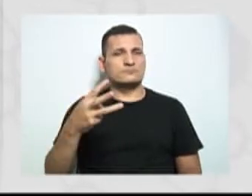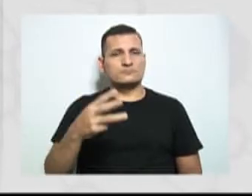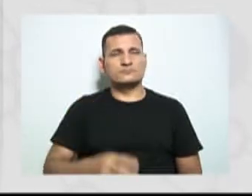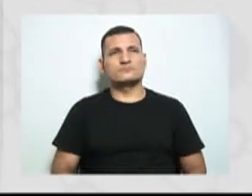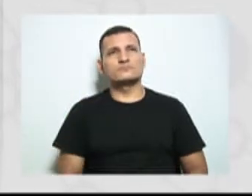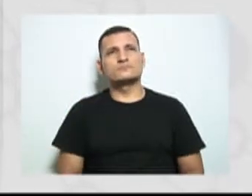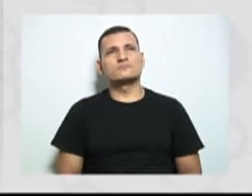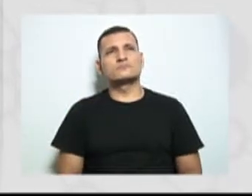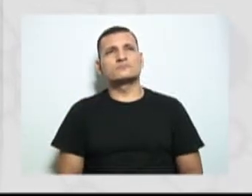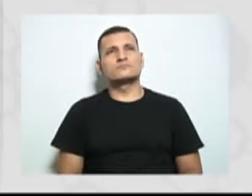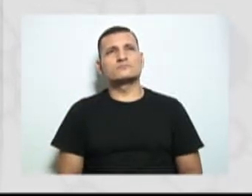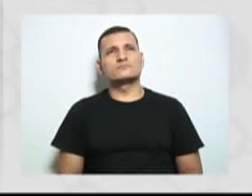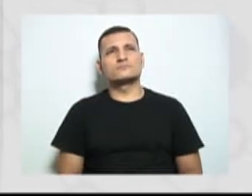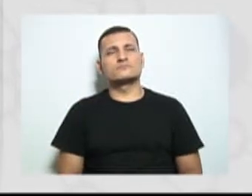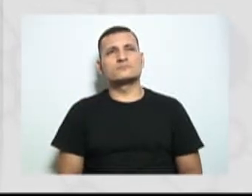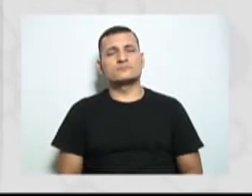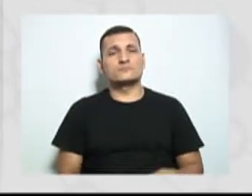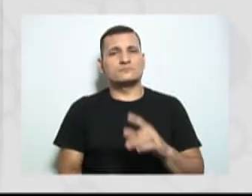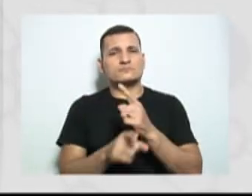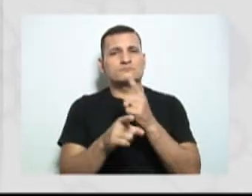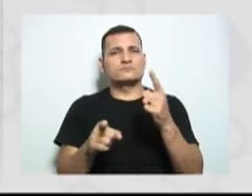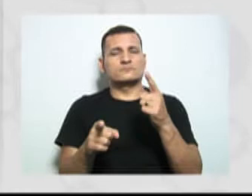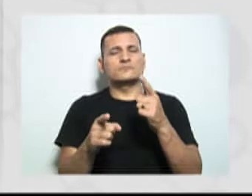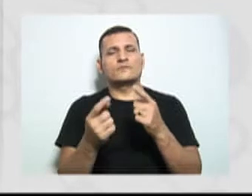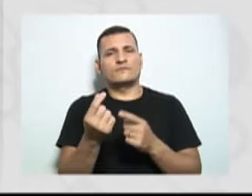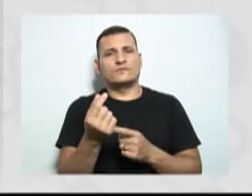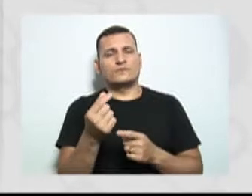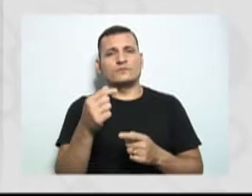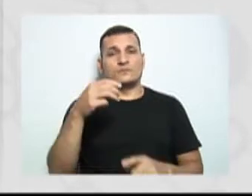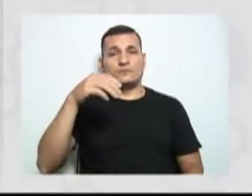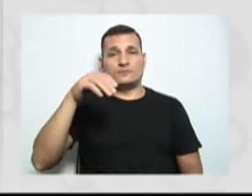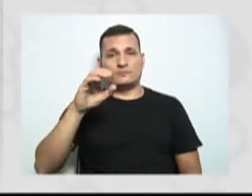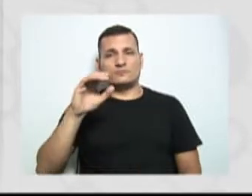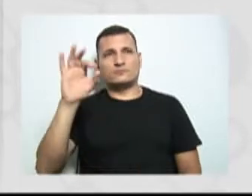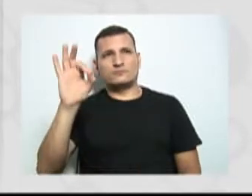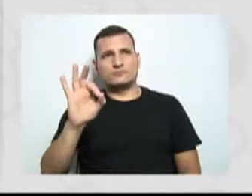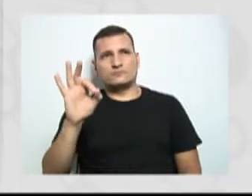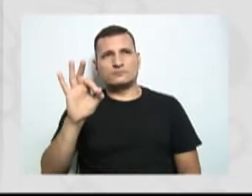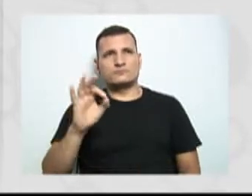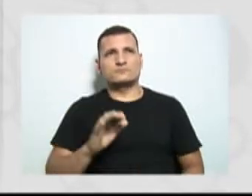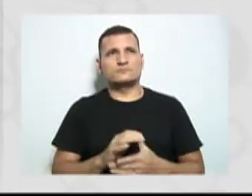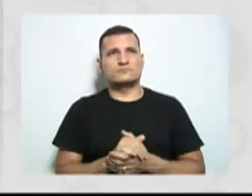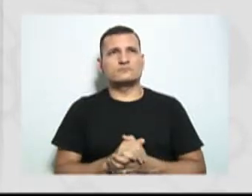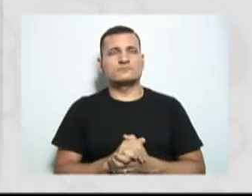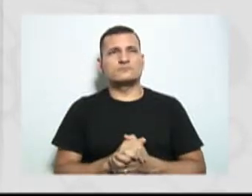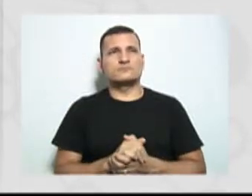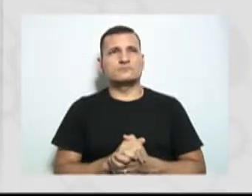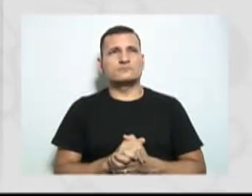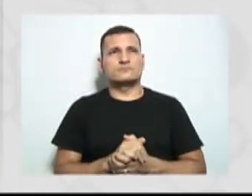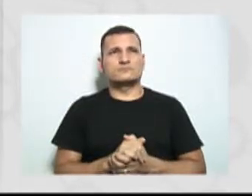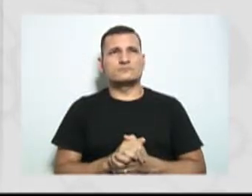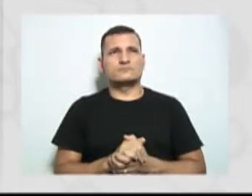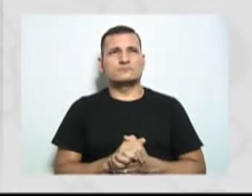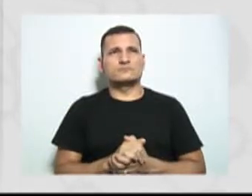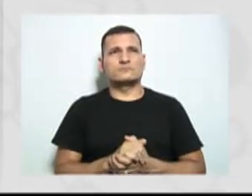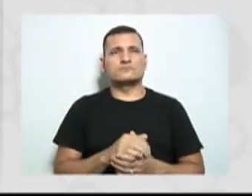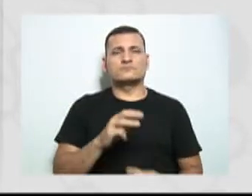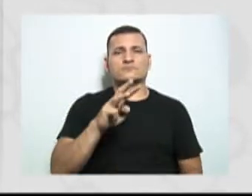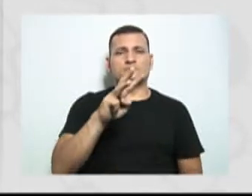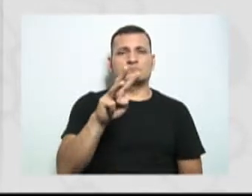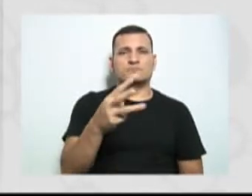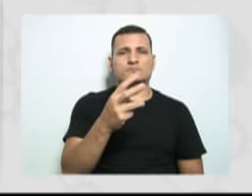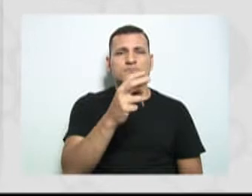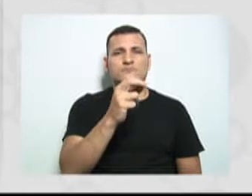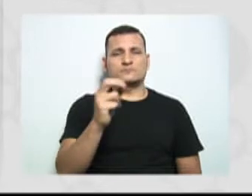0,393. Isso. Nós achamos o valor da margem. Aí aqui nós vamos colocar o nosso custo de despesas fixas, nós temos 3.500